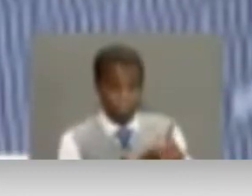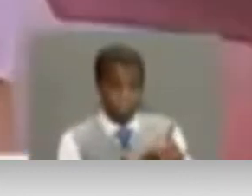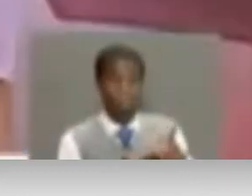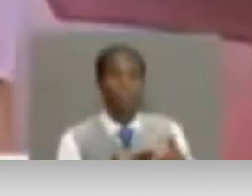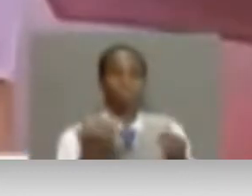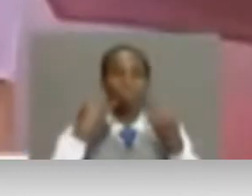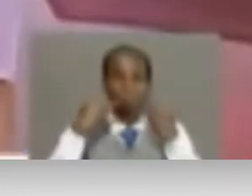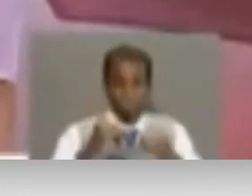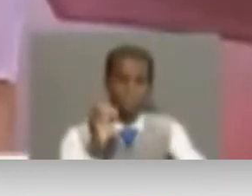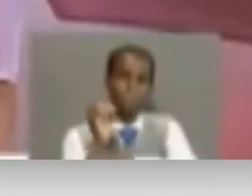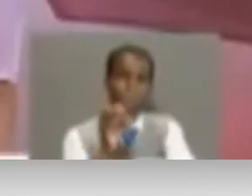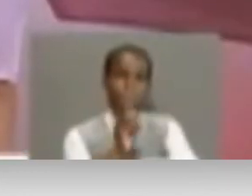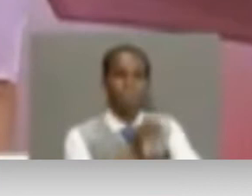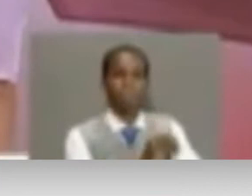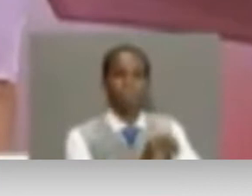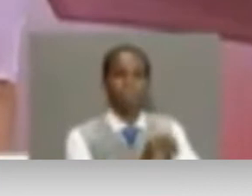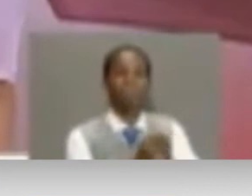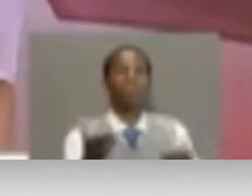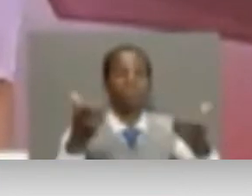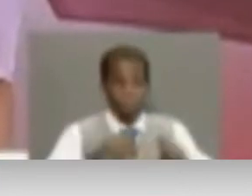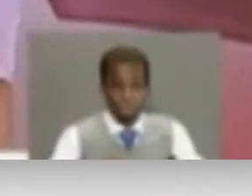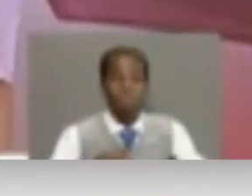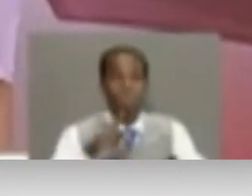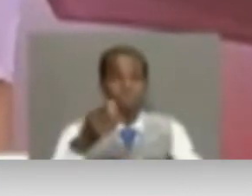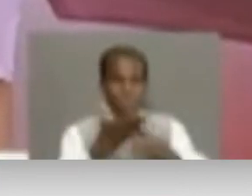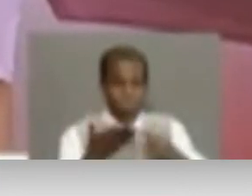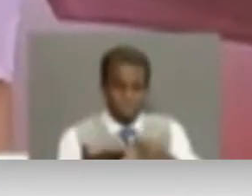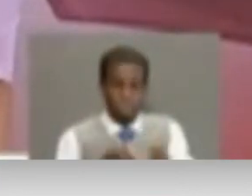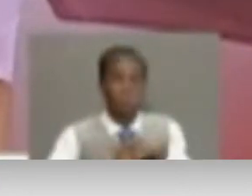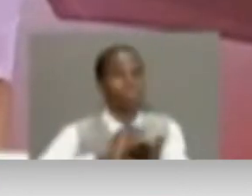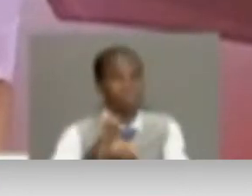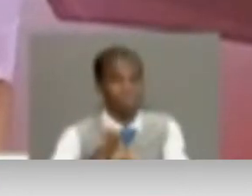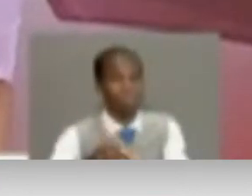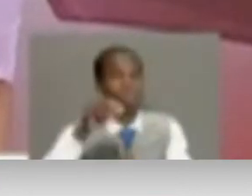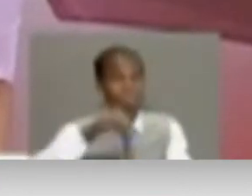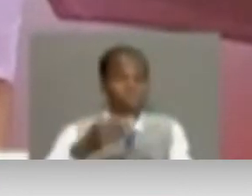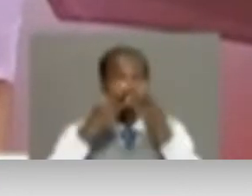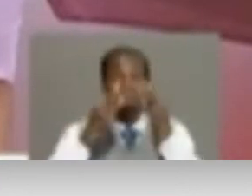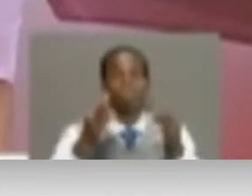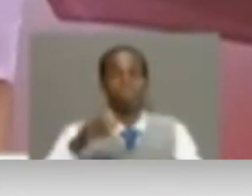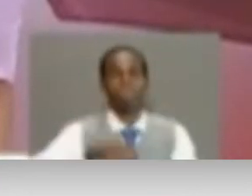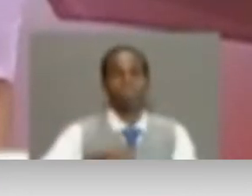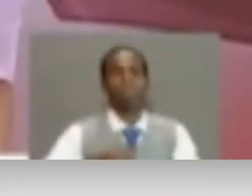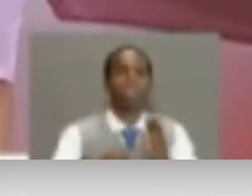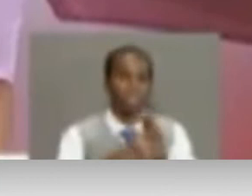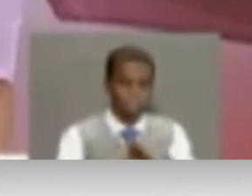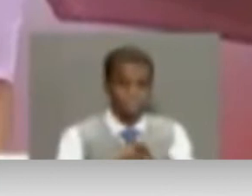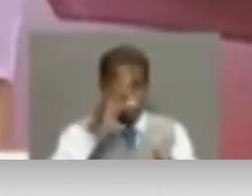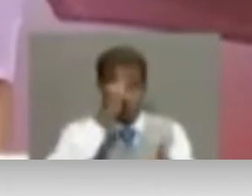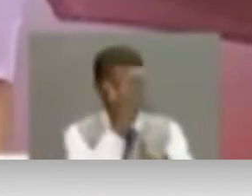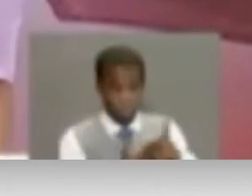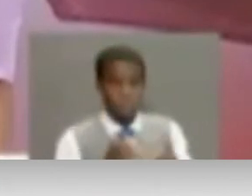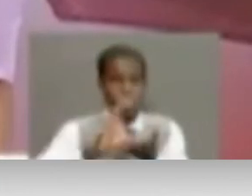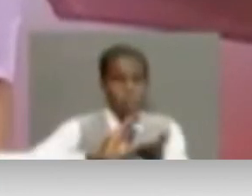claro que não, porque eu leio. Que leiam de facto na íntegra. E quem for a ler aquele documento? Eu acho que um estudante de terceiro ano do curso de Direito, porque já, até lá já